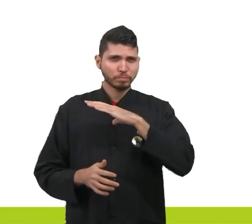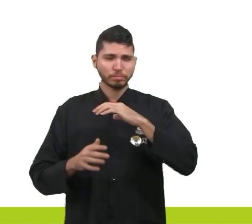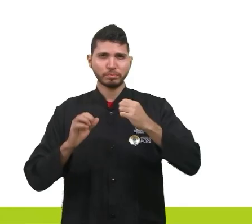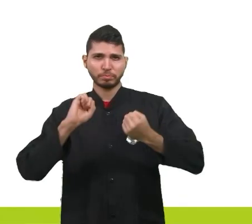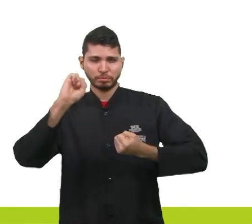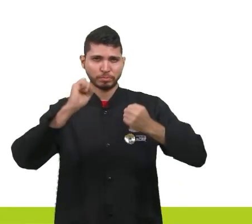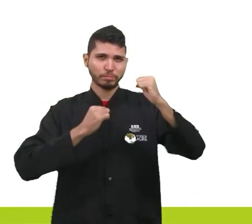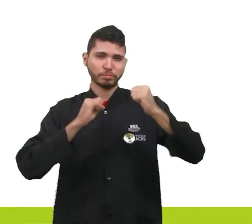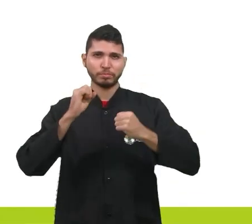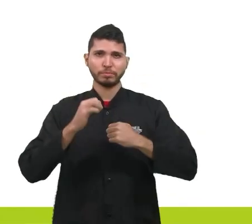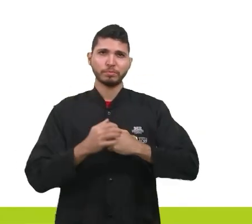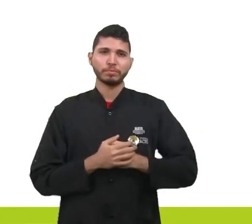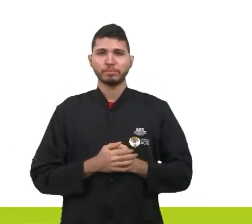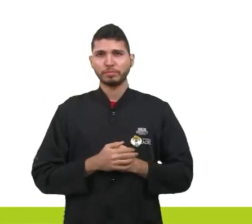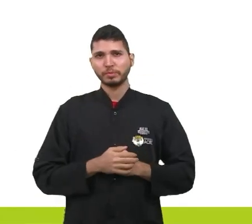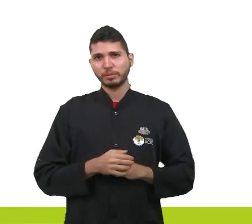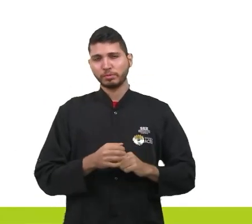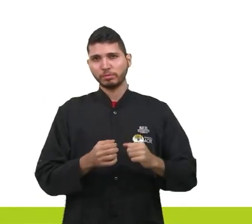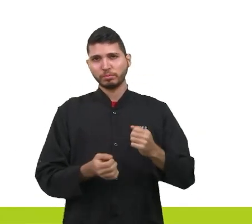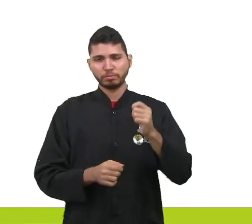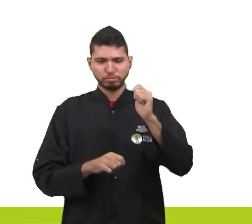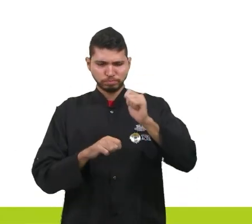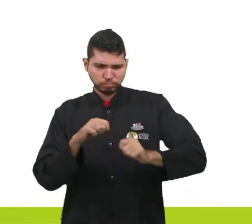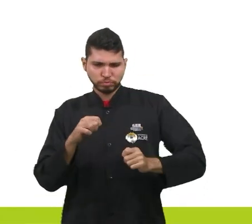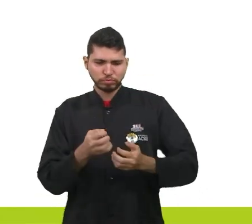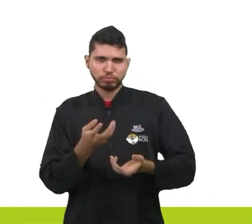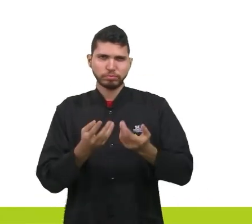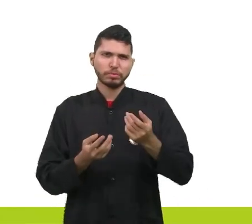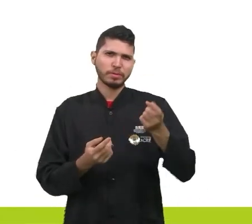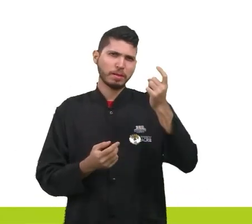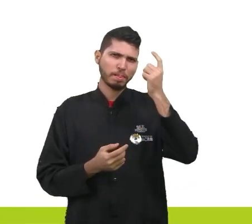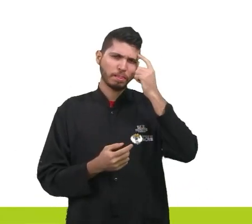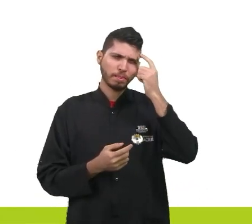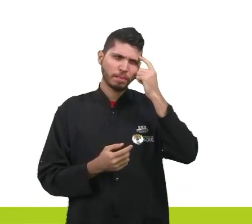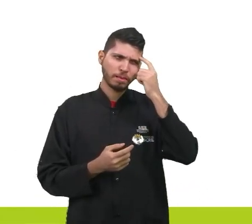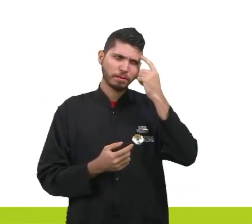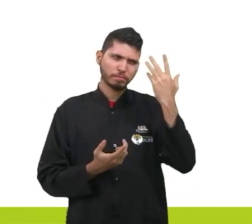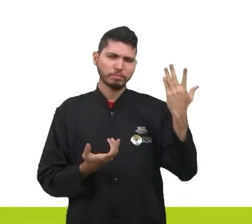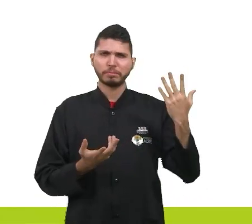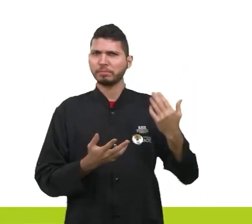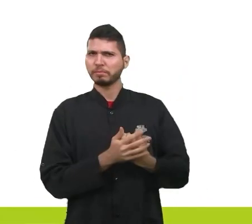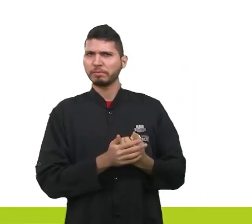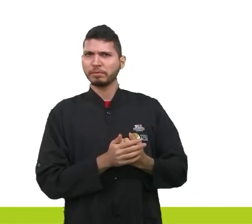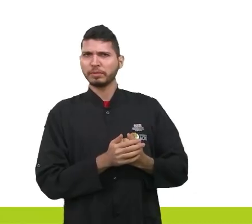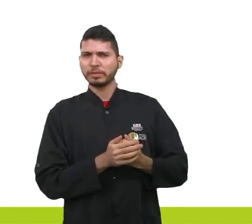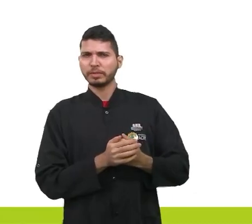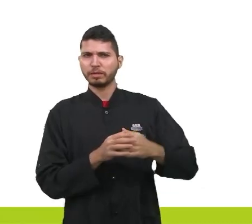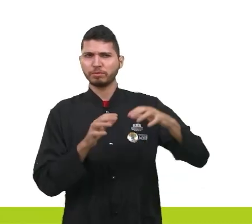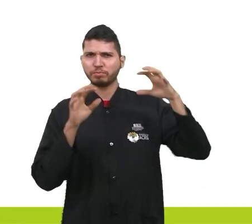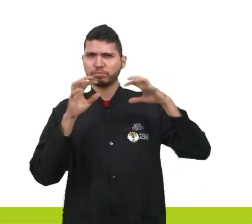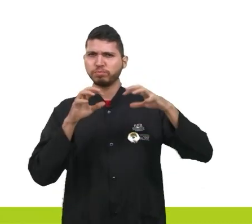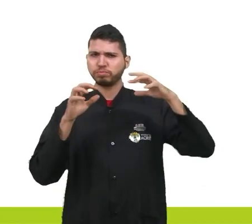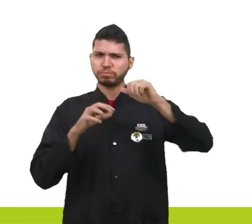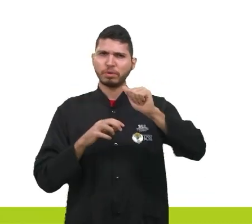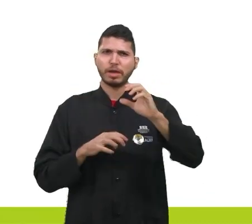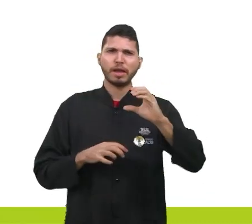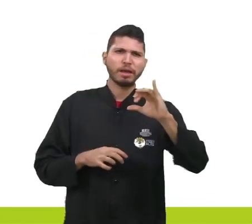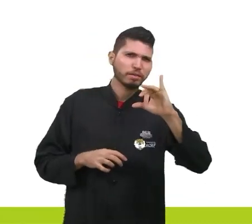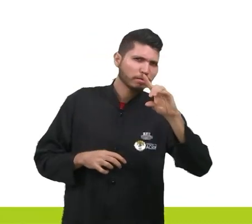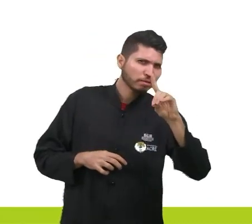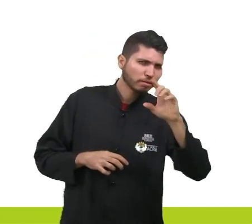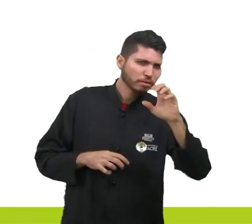B, episódios de queimadas florestais. Será que a chuva ácida se relaciona com as queimadas? Opção C, atividade